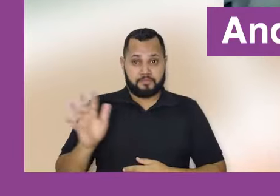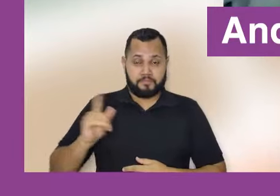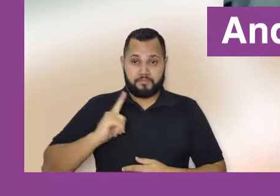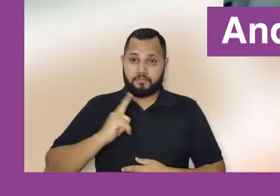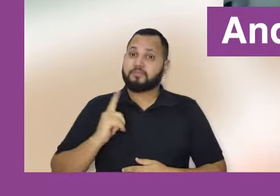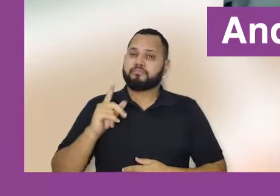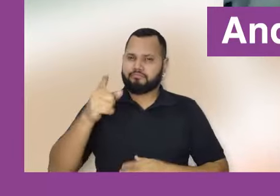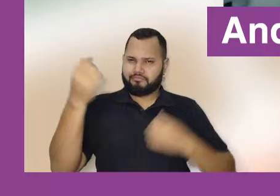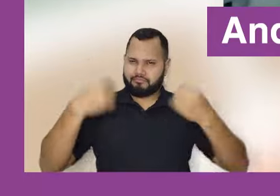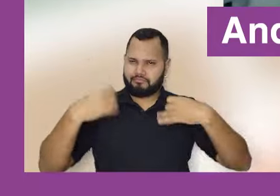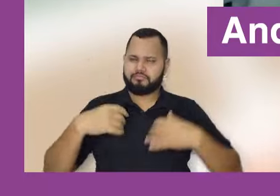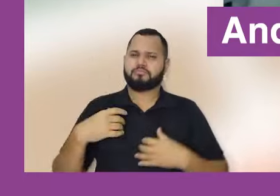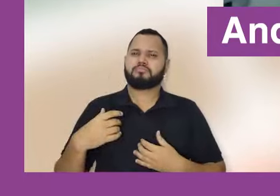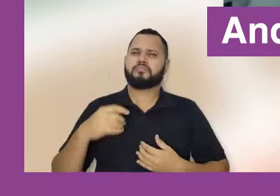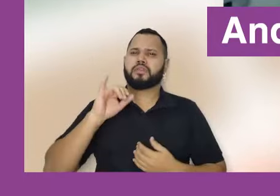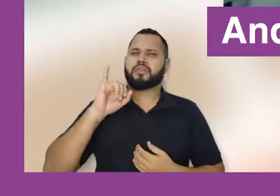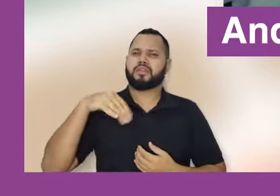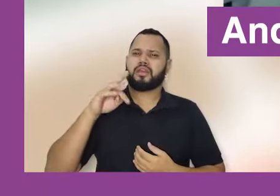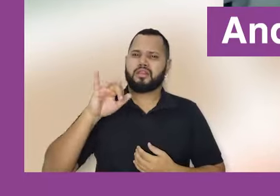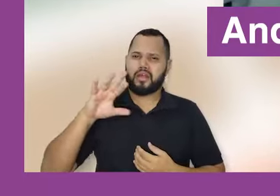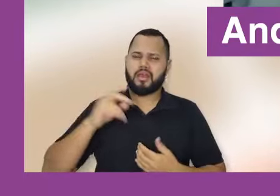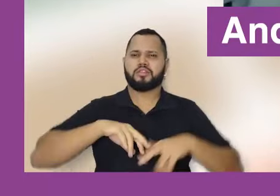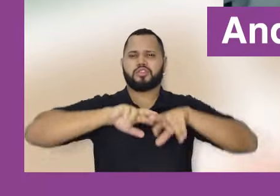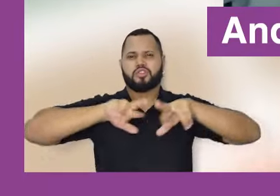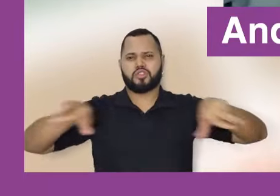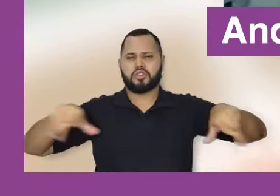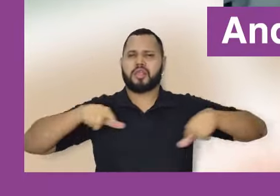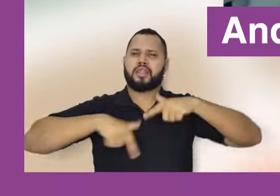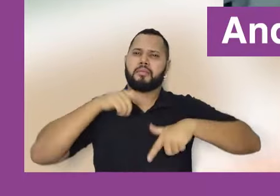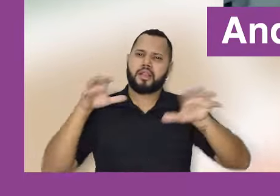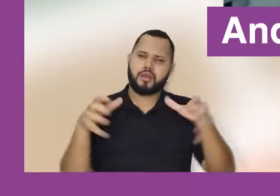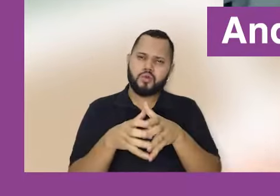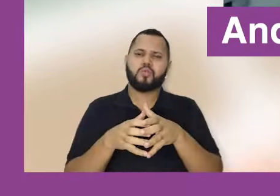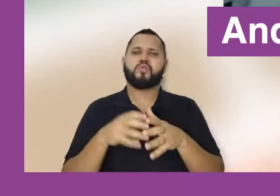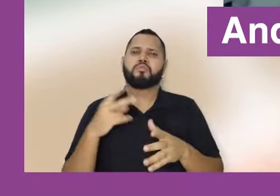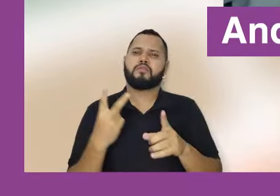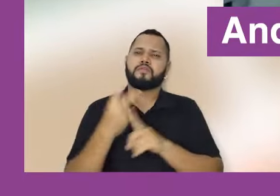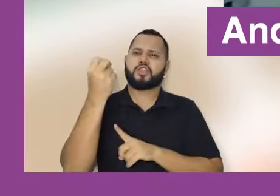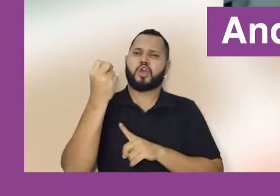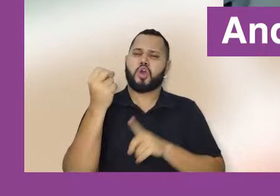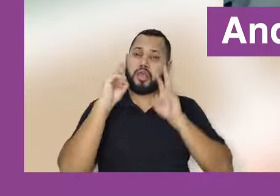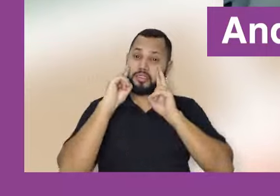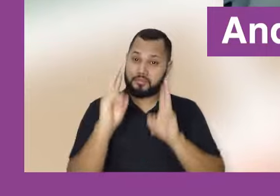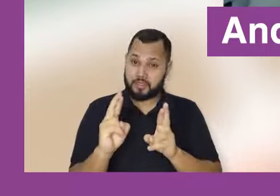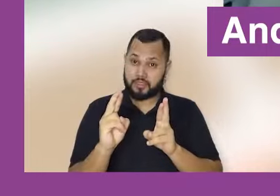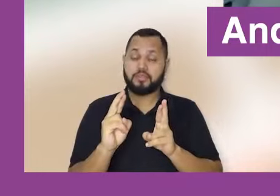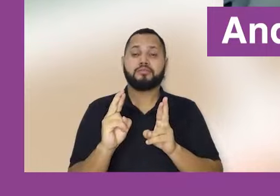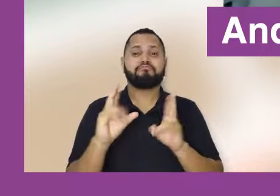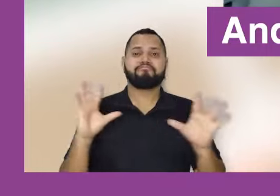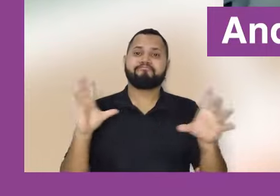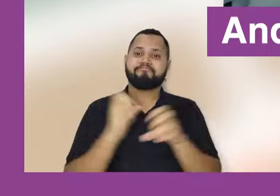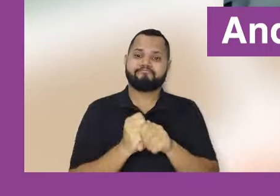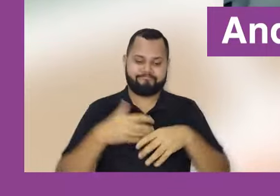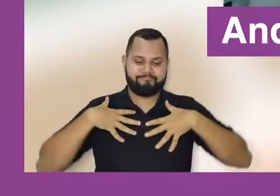esses nossos valores que você mencionou a integridade inclusão de diversidade trabalho em equipe espírito de vitória a respeito isso